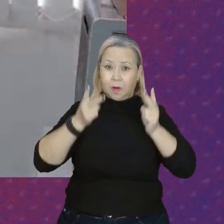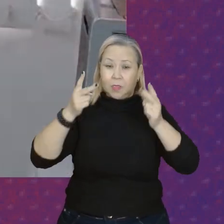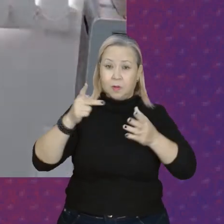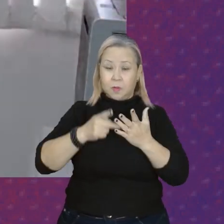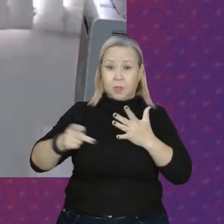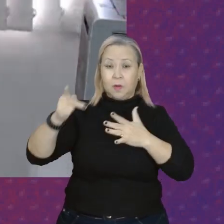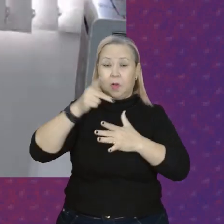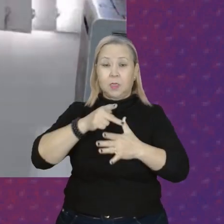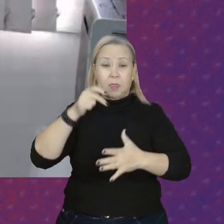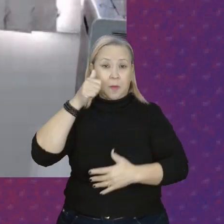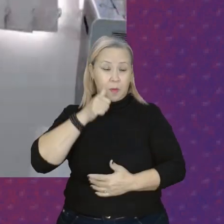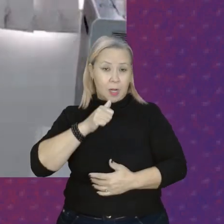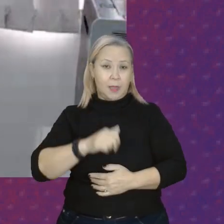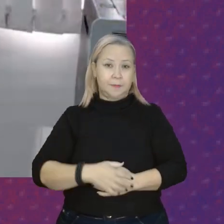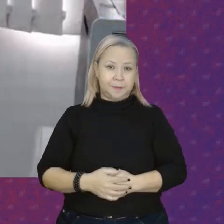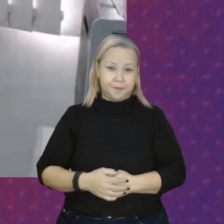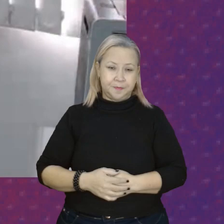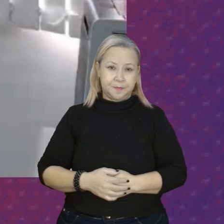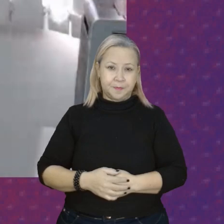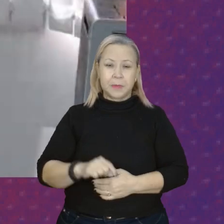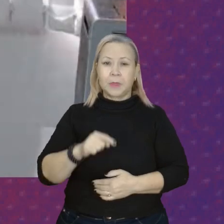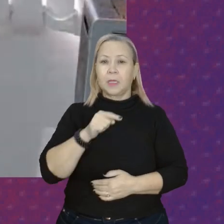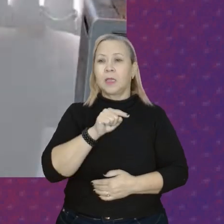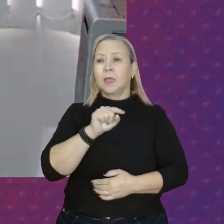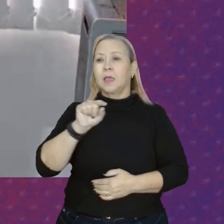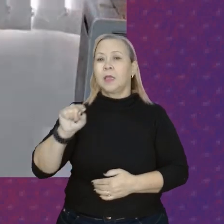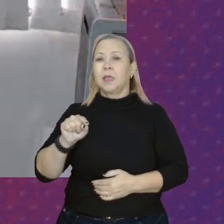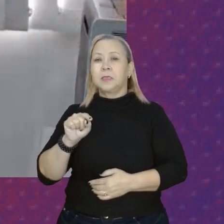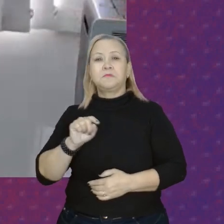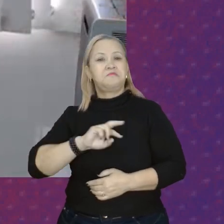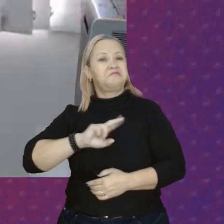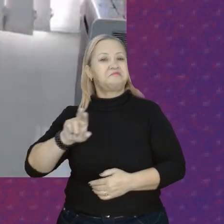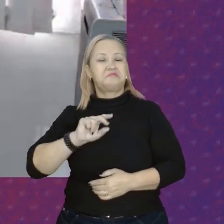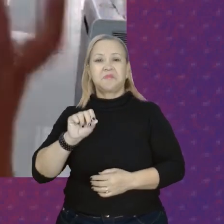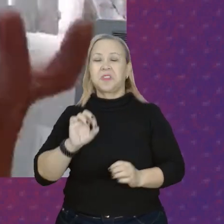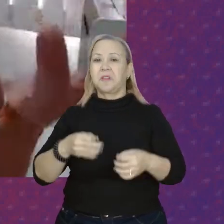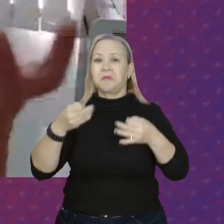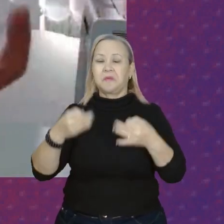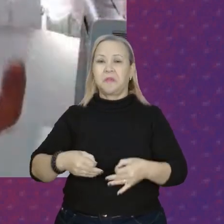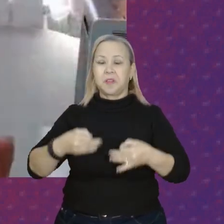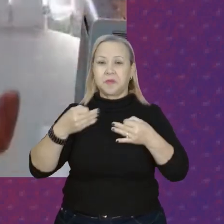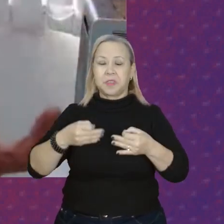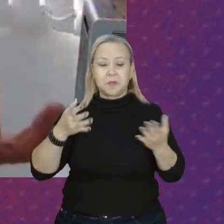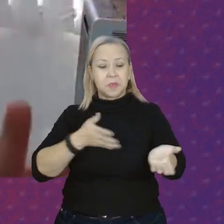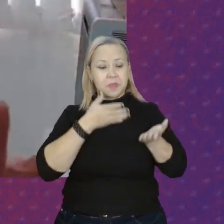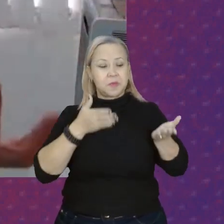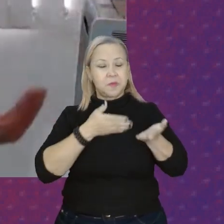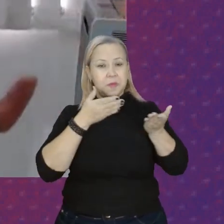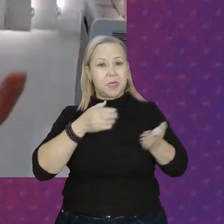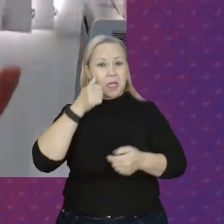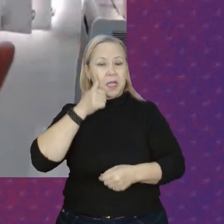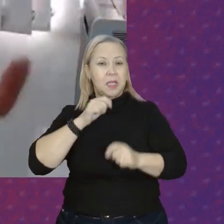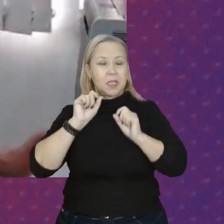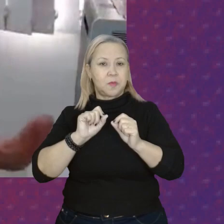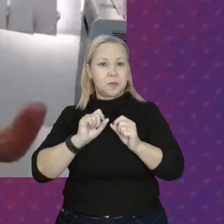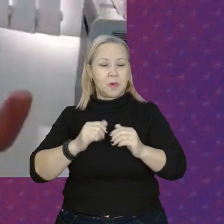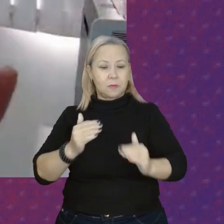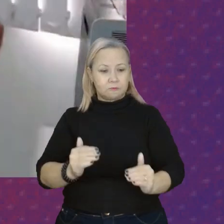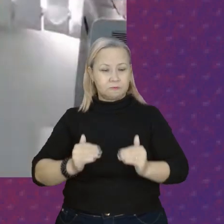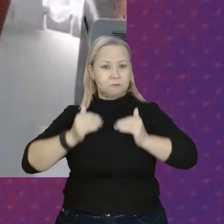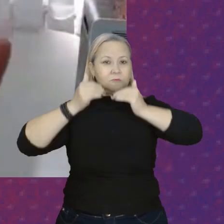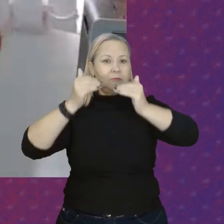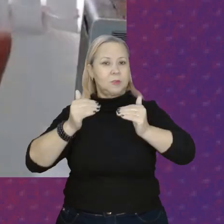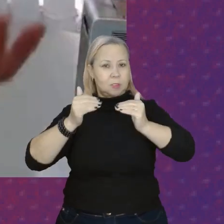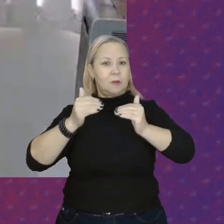mulher. Isso não foi o suficiente, por exemplo, para inspirar as mulheres para a assunção, né, de